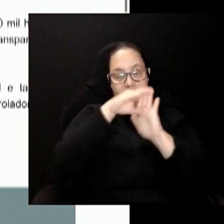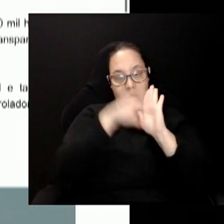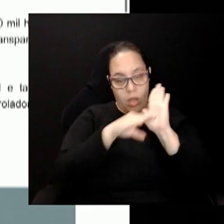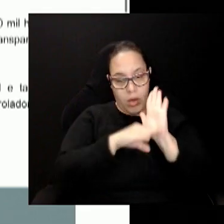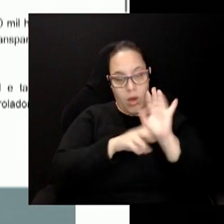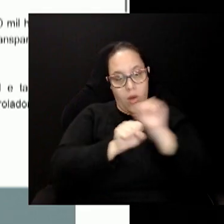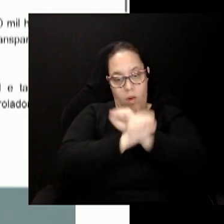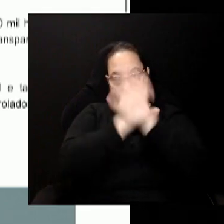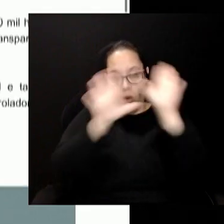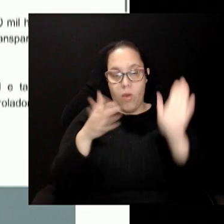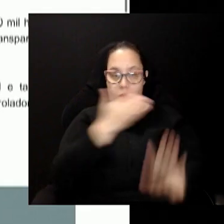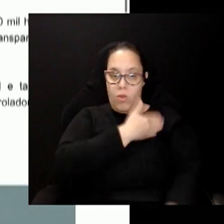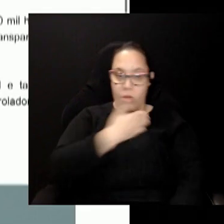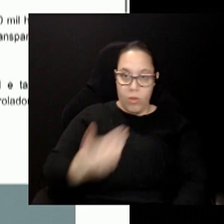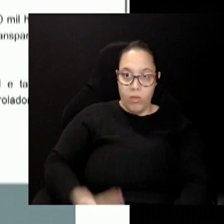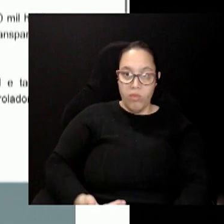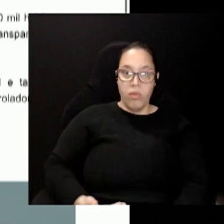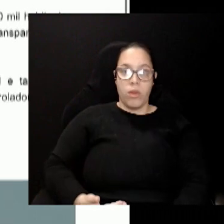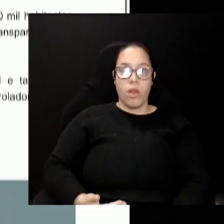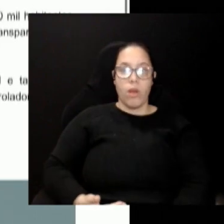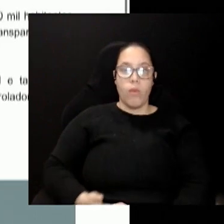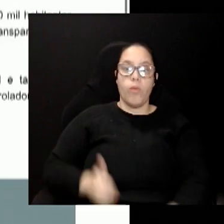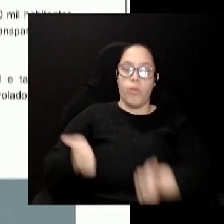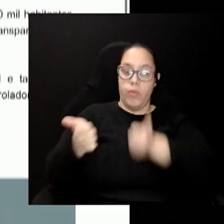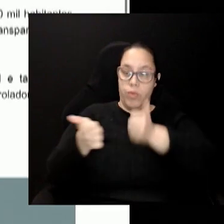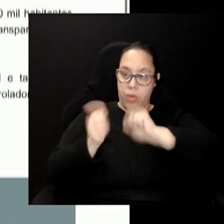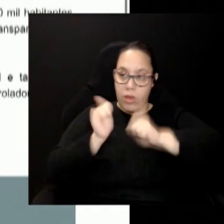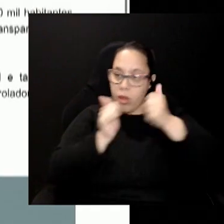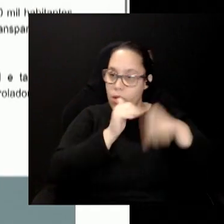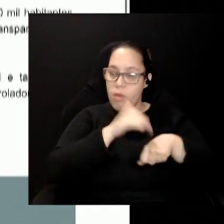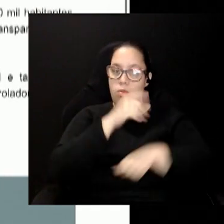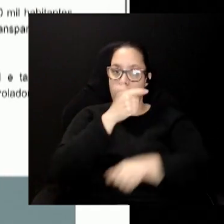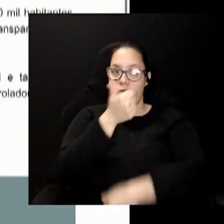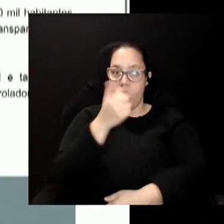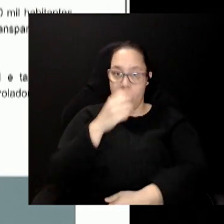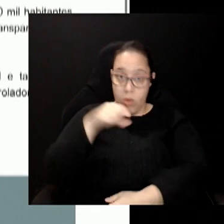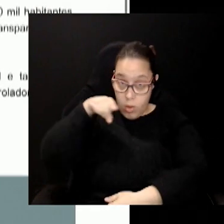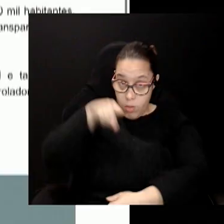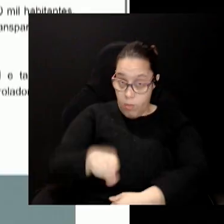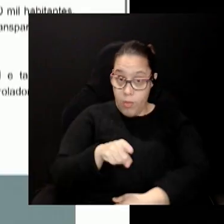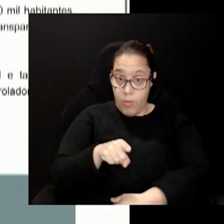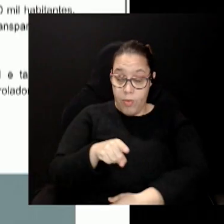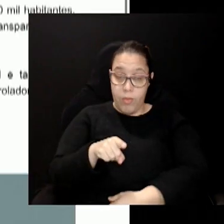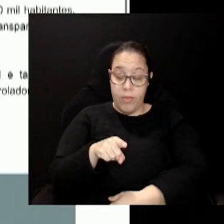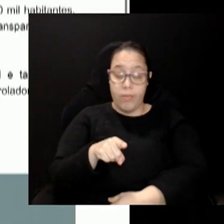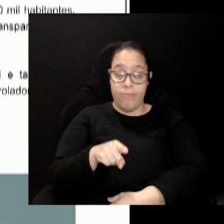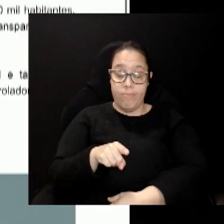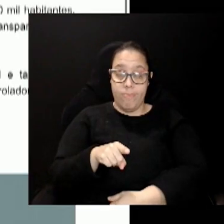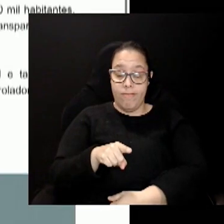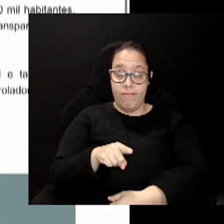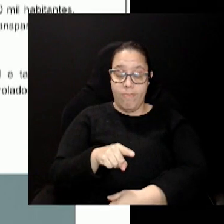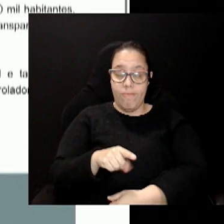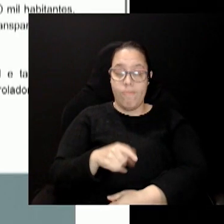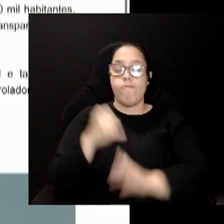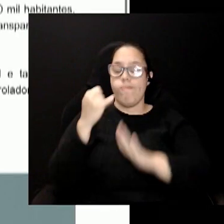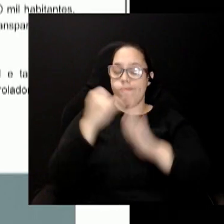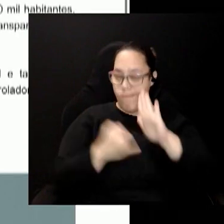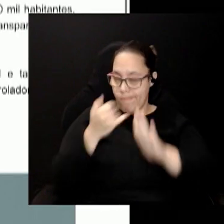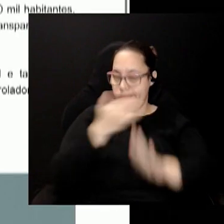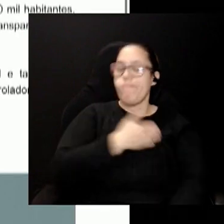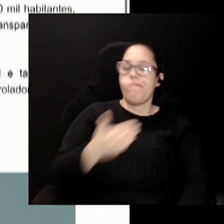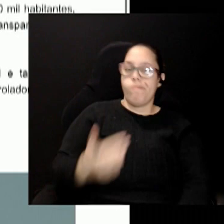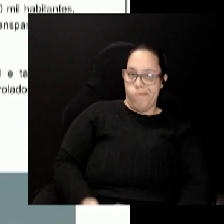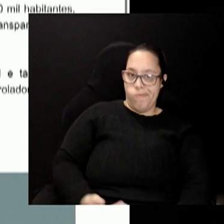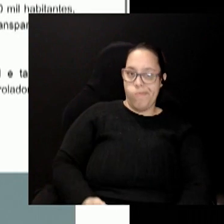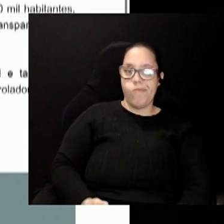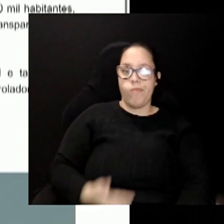Pública. Foram avaliados mais de 10 mil portais de órgãos públicos de todas as esferas de governo dos poderes